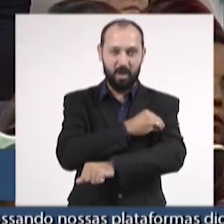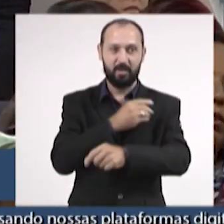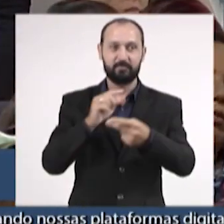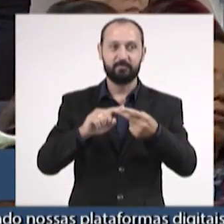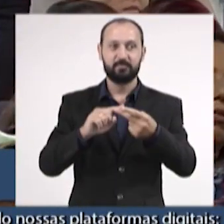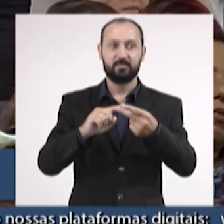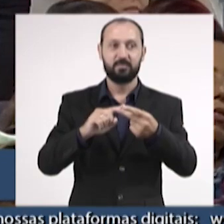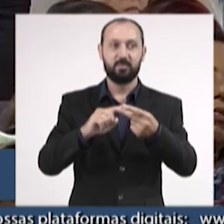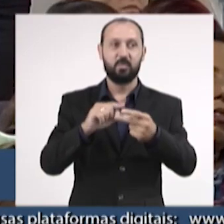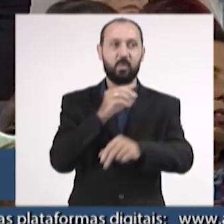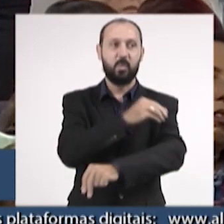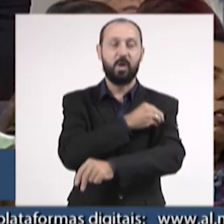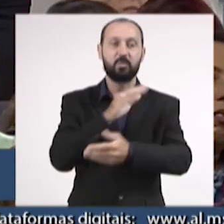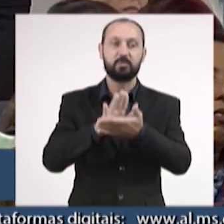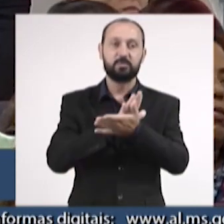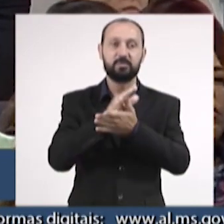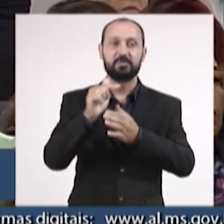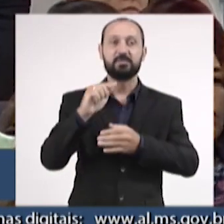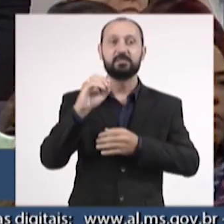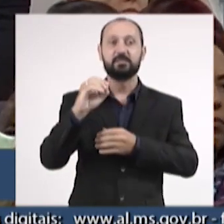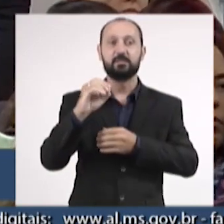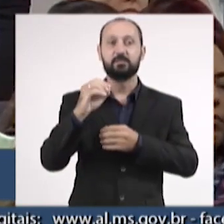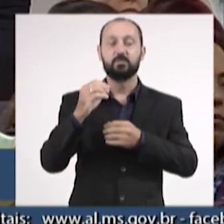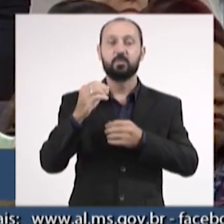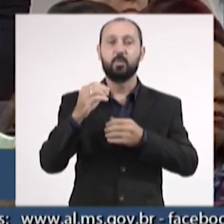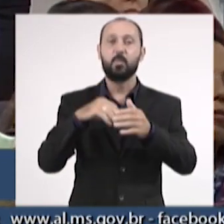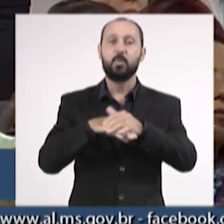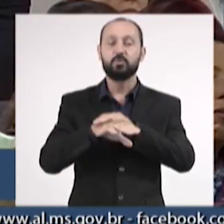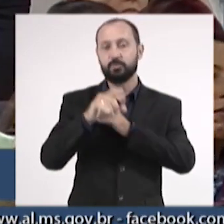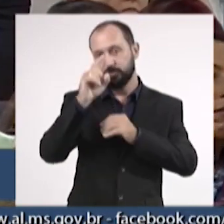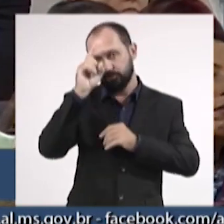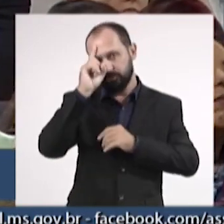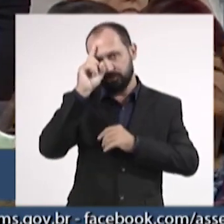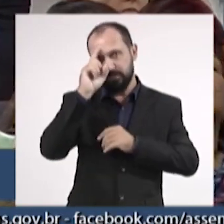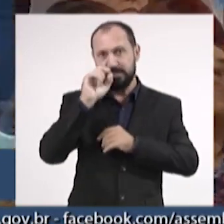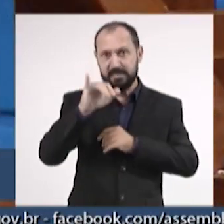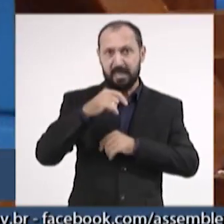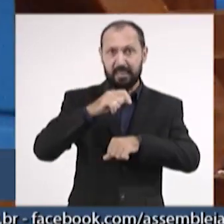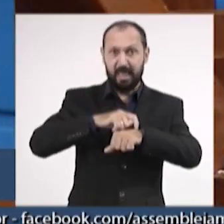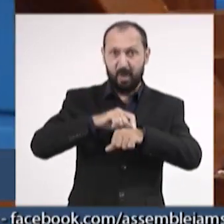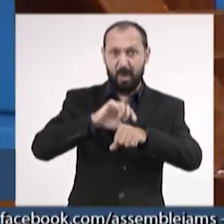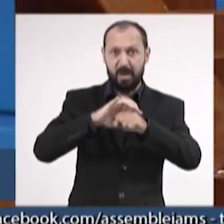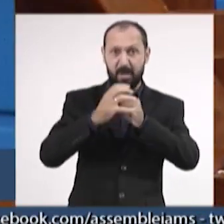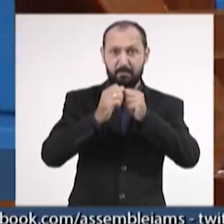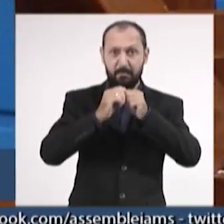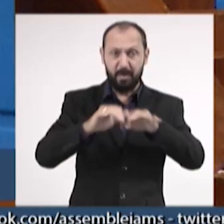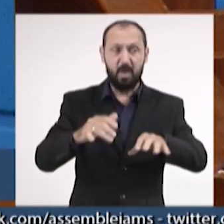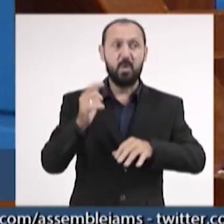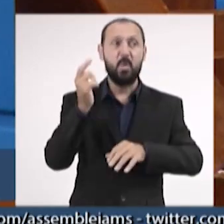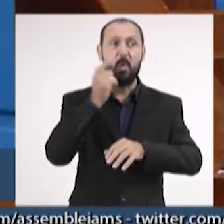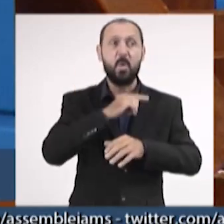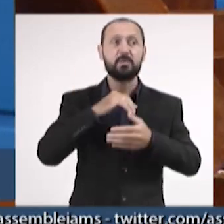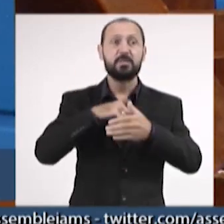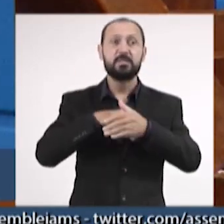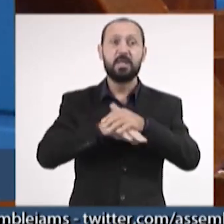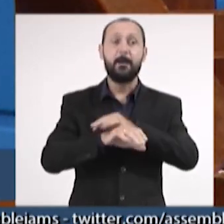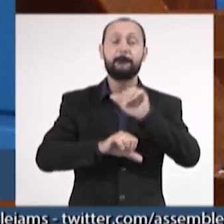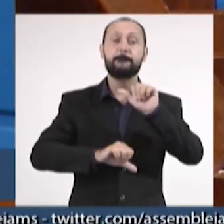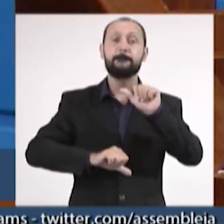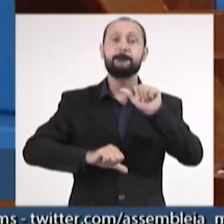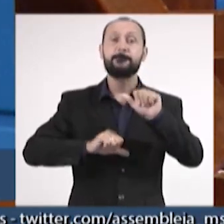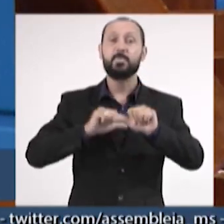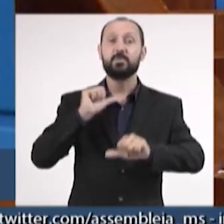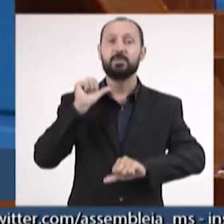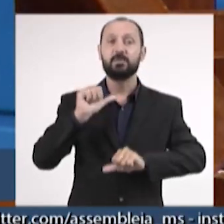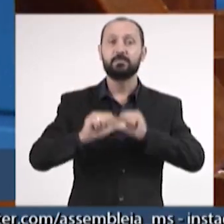álcool 70 como uma coisa cotidiana. E se nós, na pandemia, conseguimos